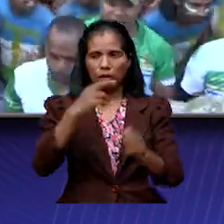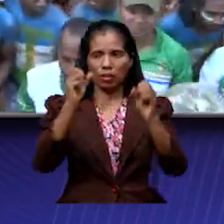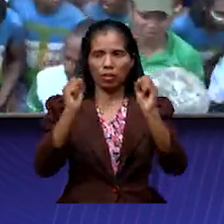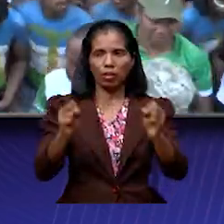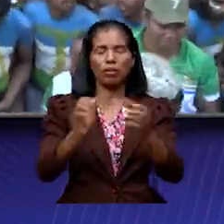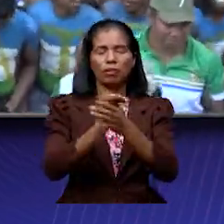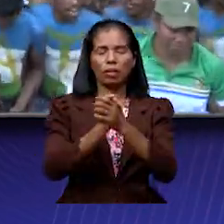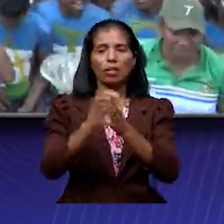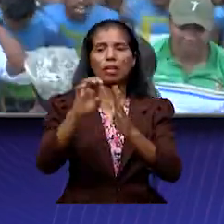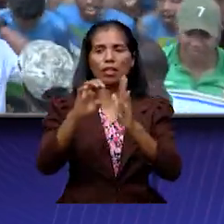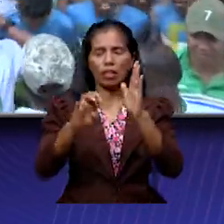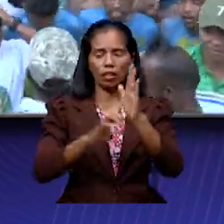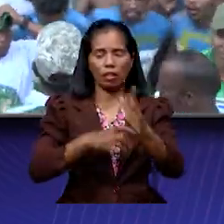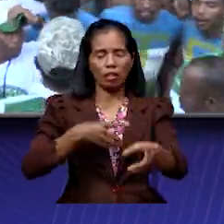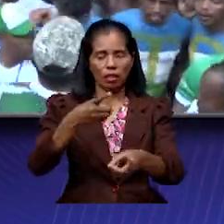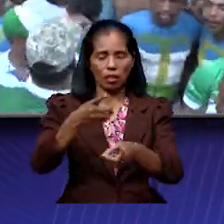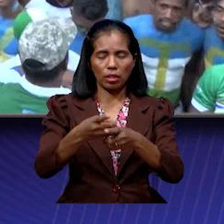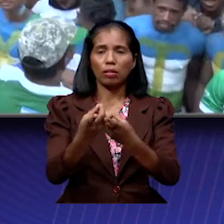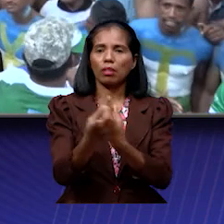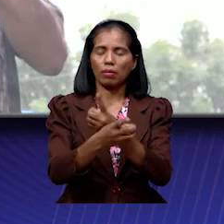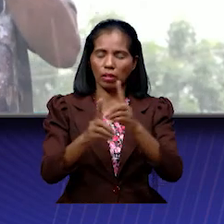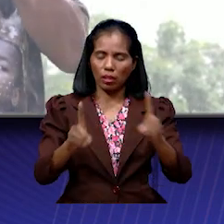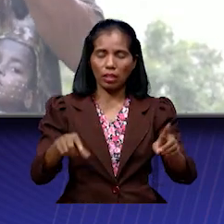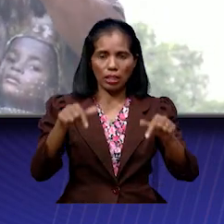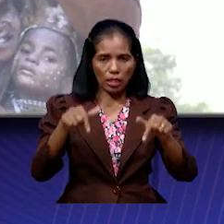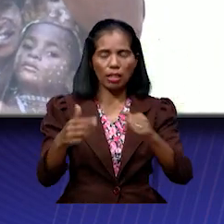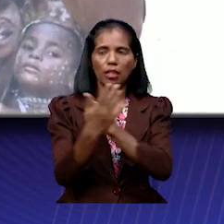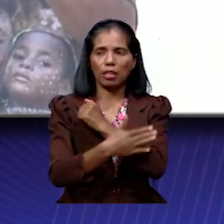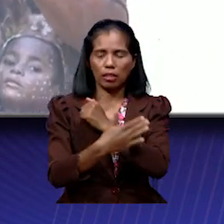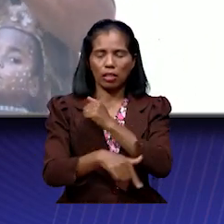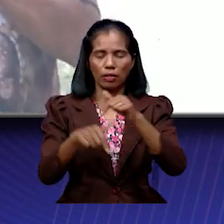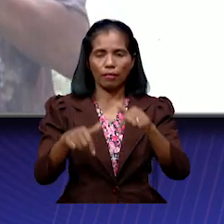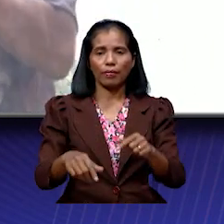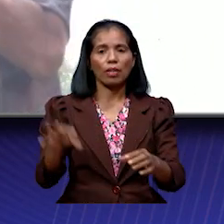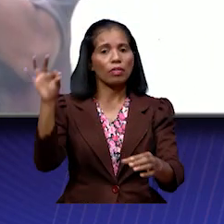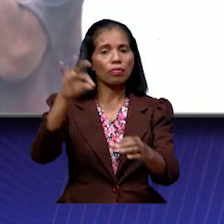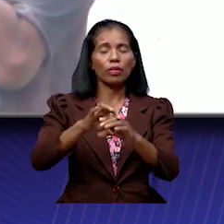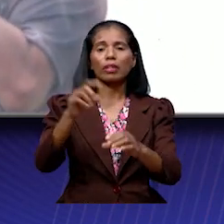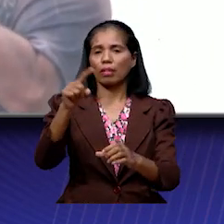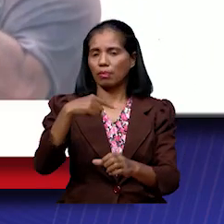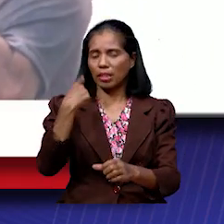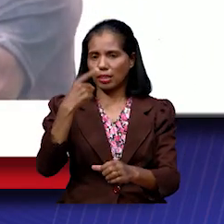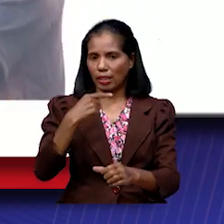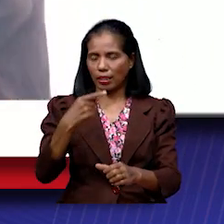ramete no Estado Direito Democrático e a nação, né? Vota para você!